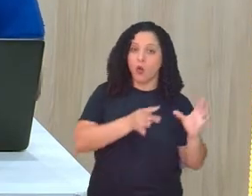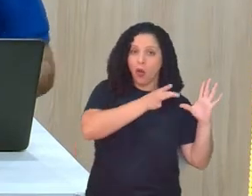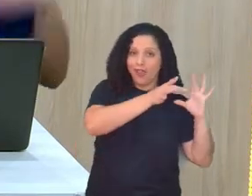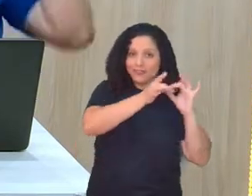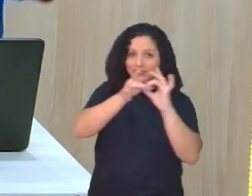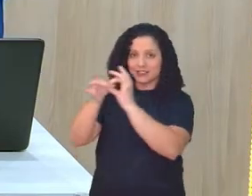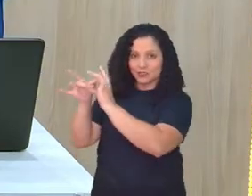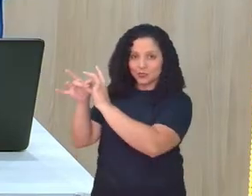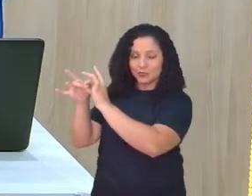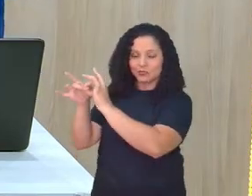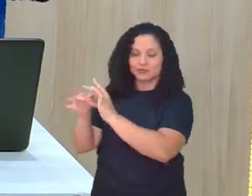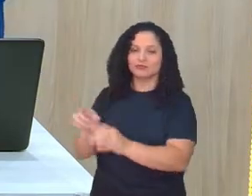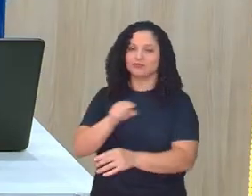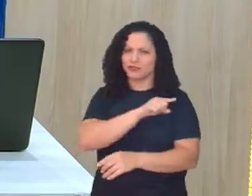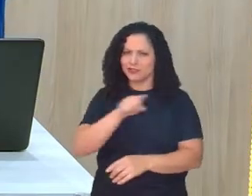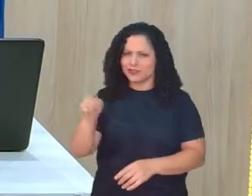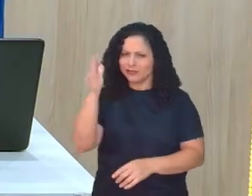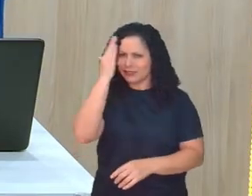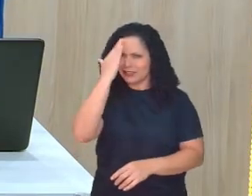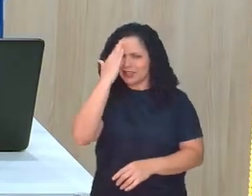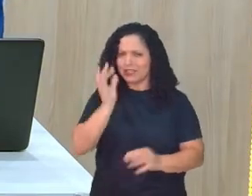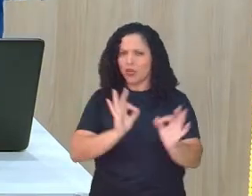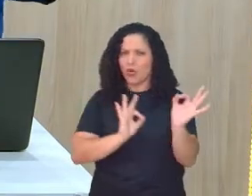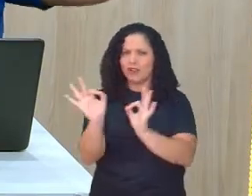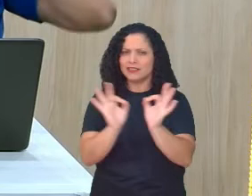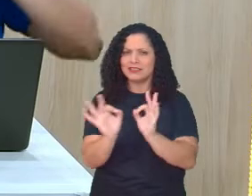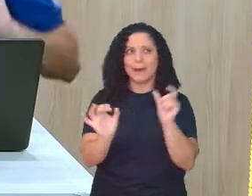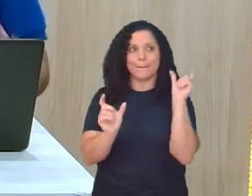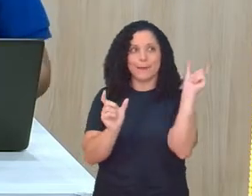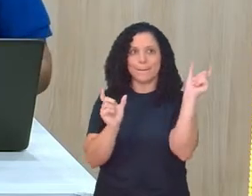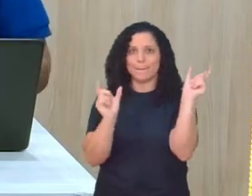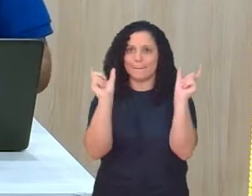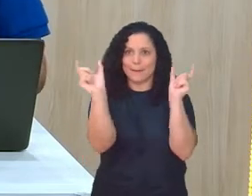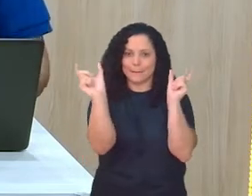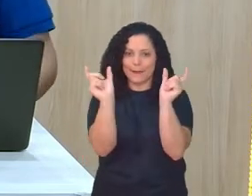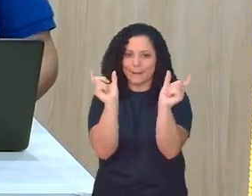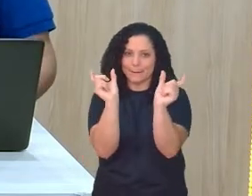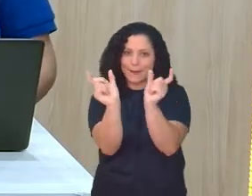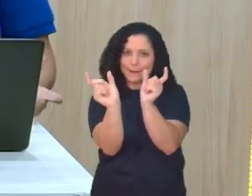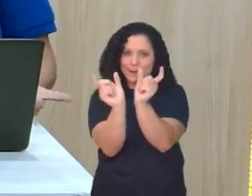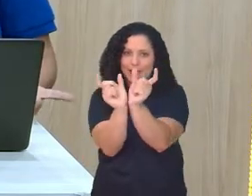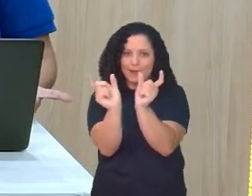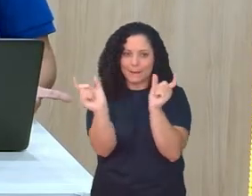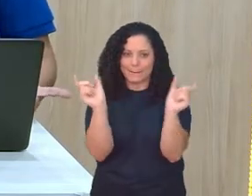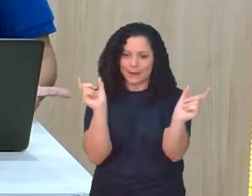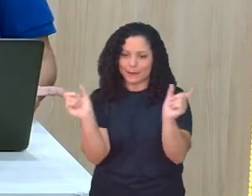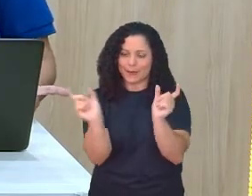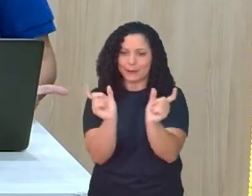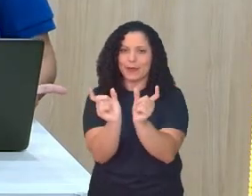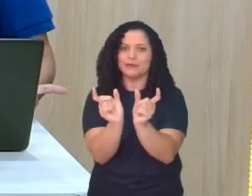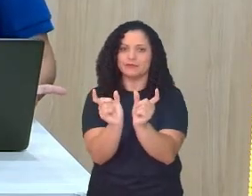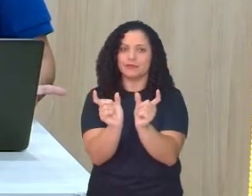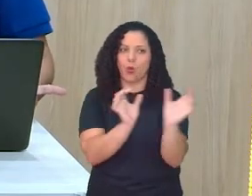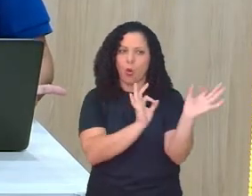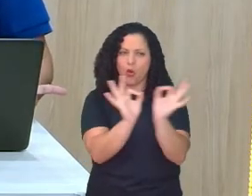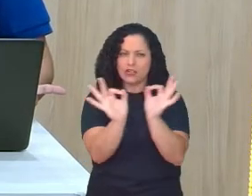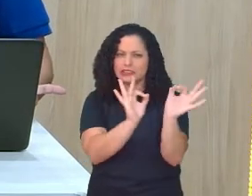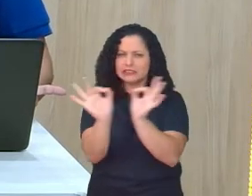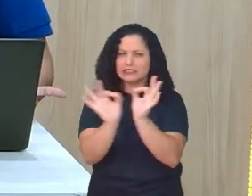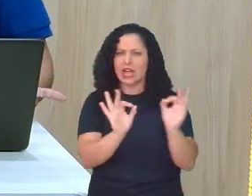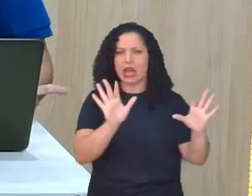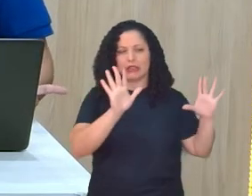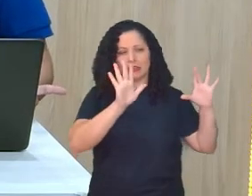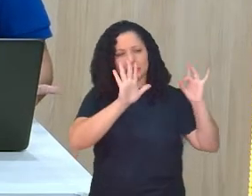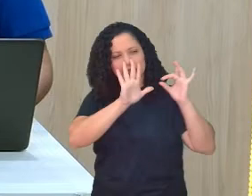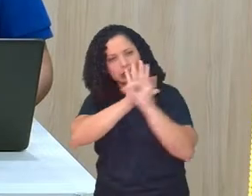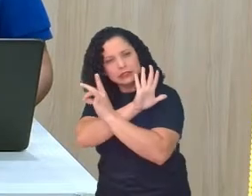já entendeu o que é a organização das palavras, mas e lexical? O que é? O que Vamos significa ver?